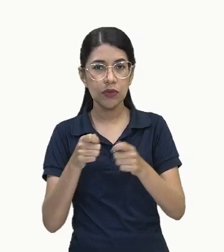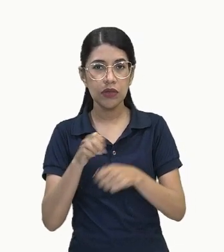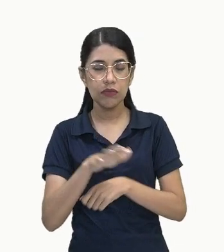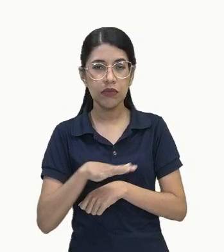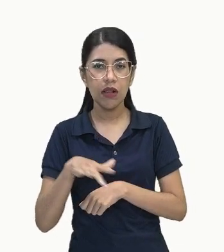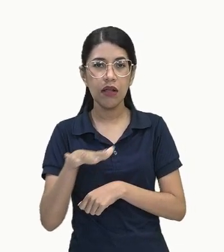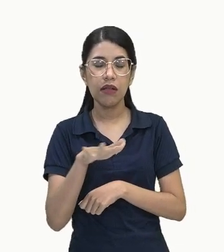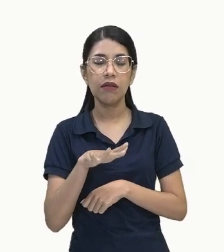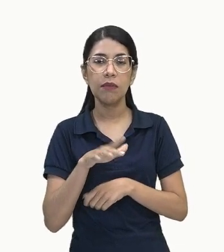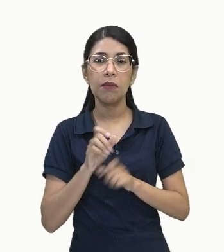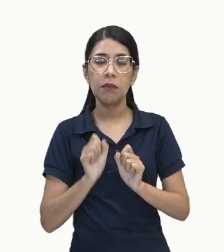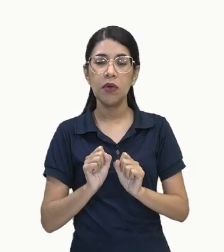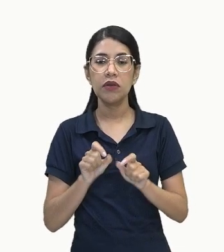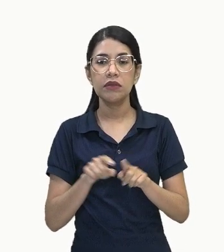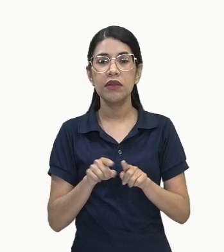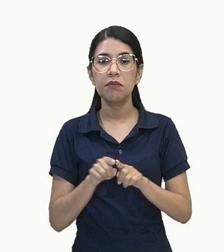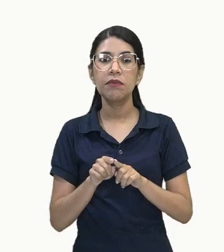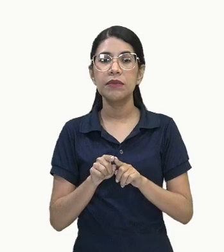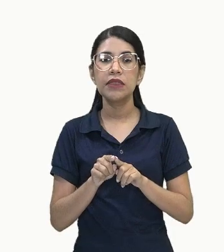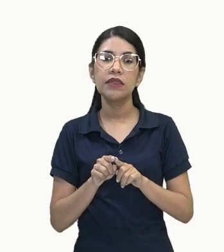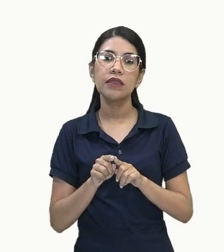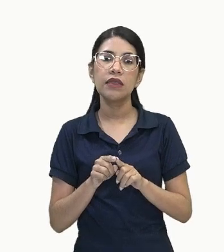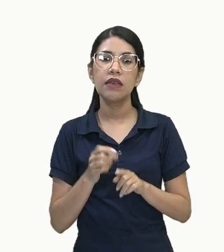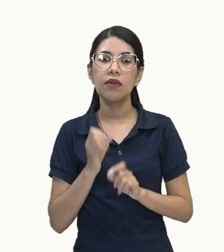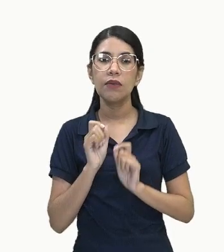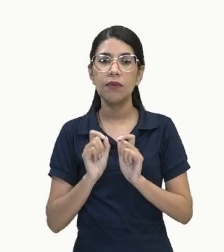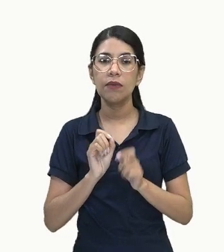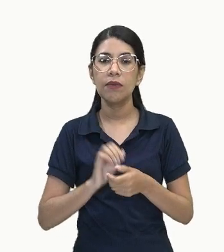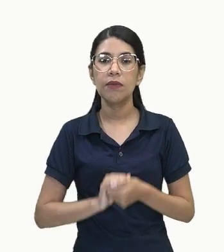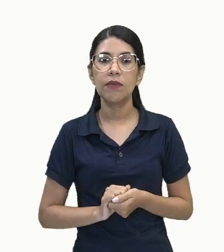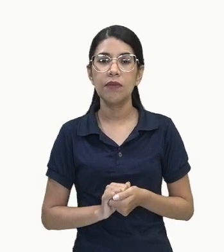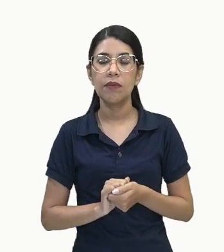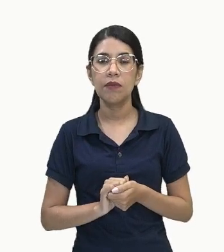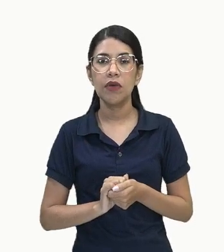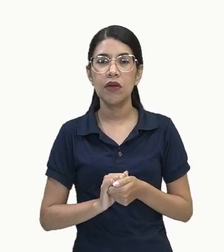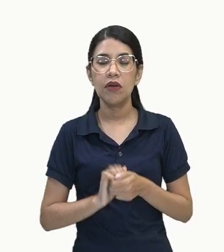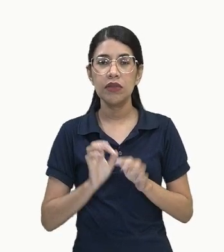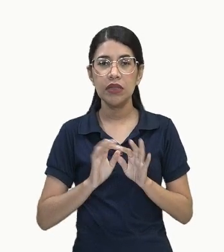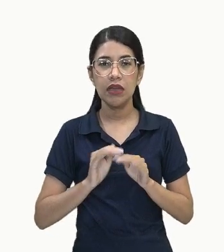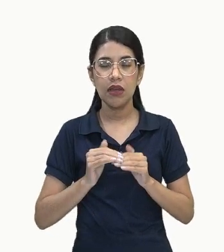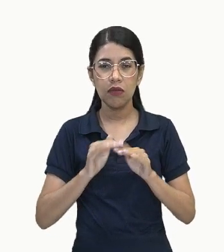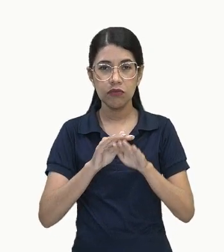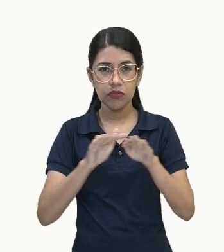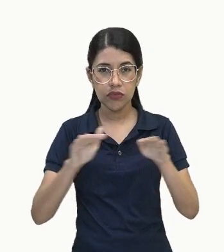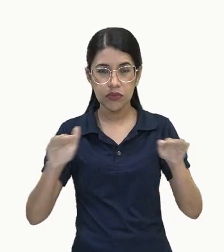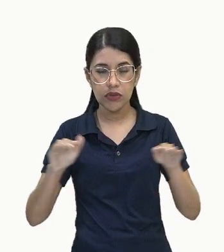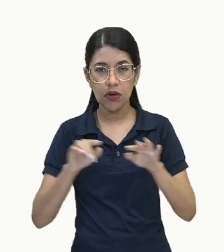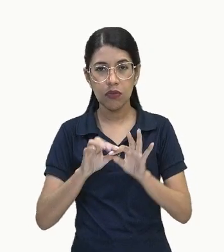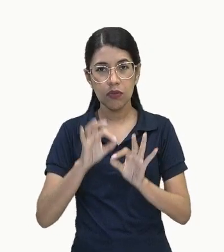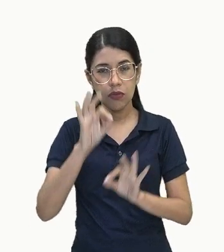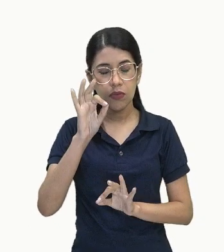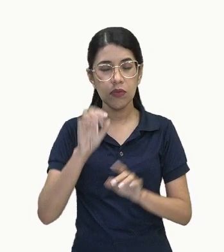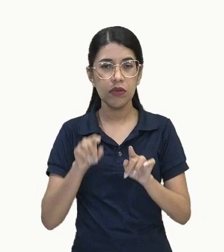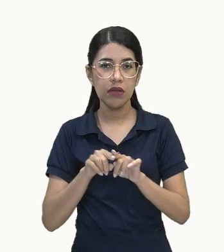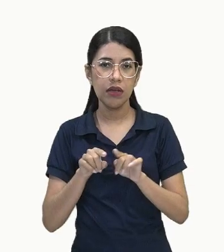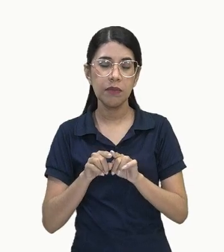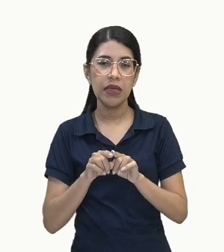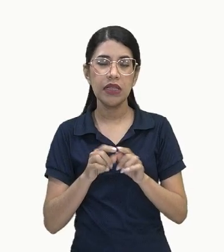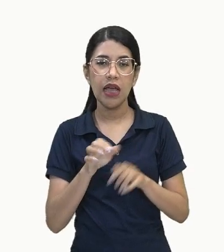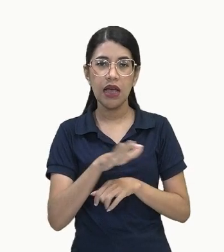horizontais, empresas do mesmo ramo, ou verticais, empresas de ramos